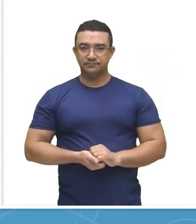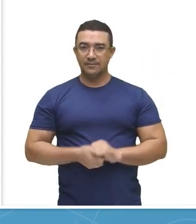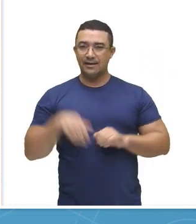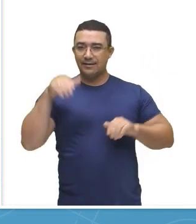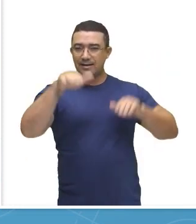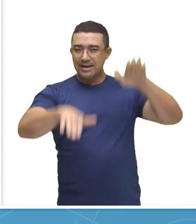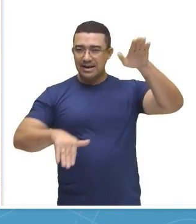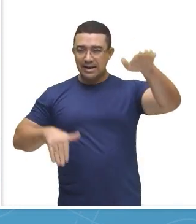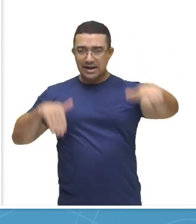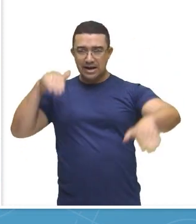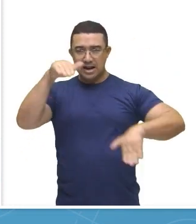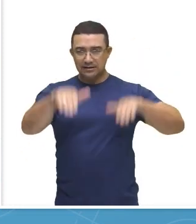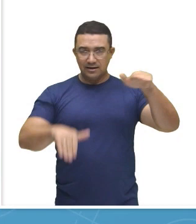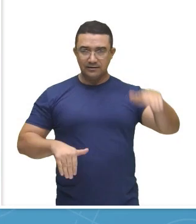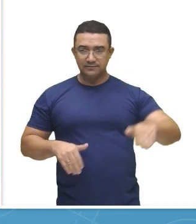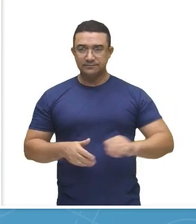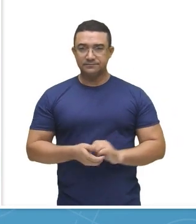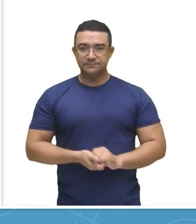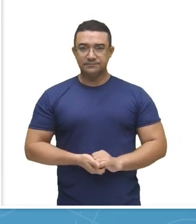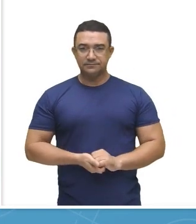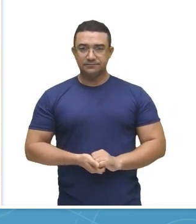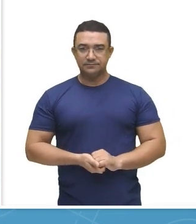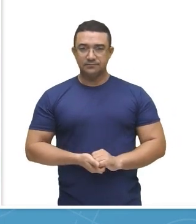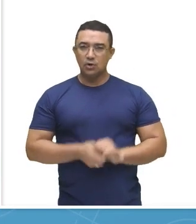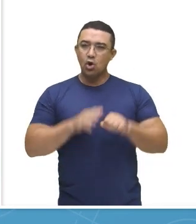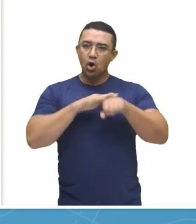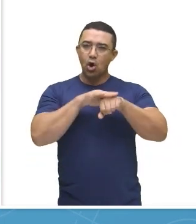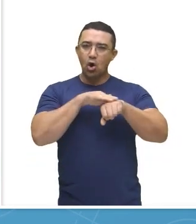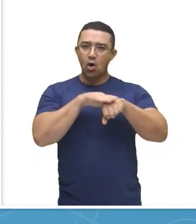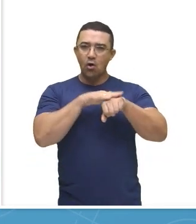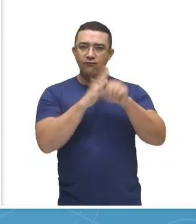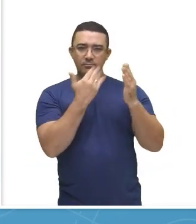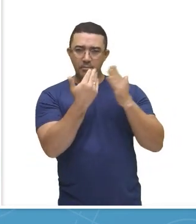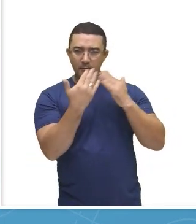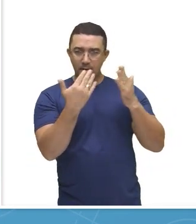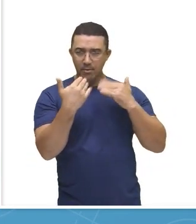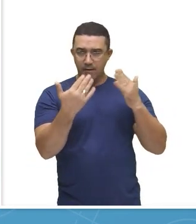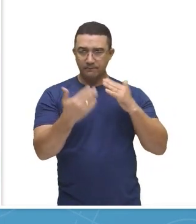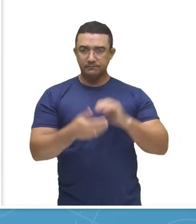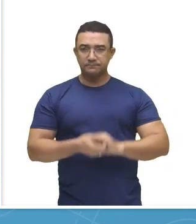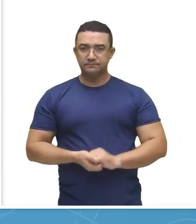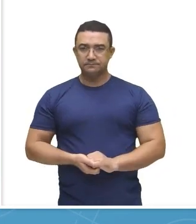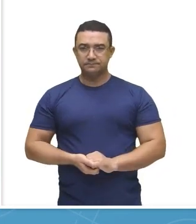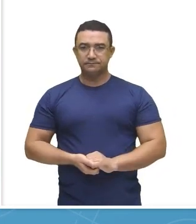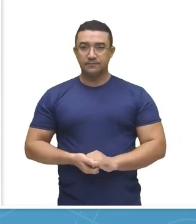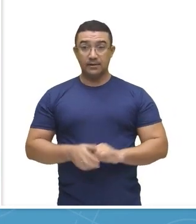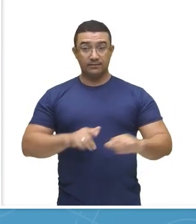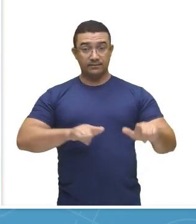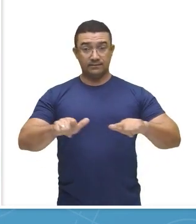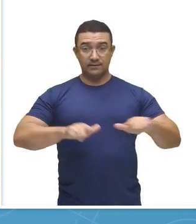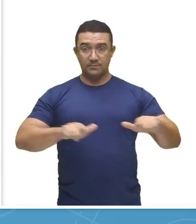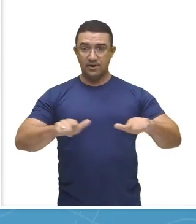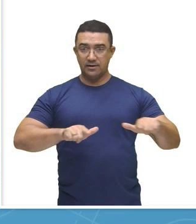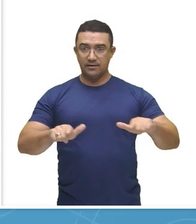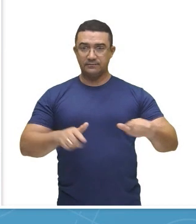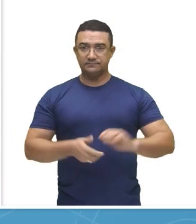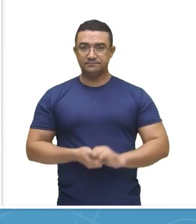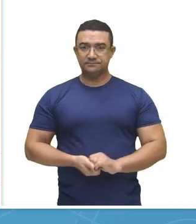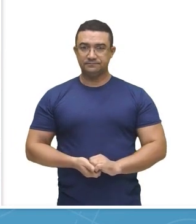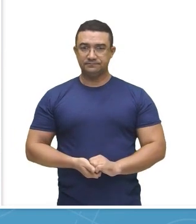Swim, nadar. Talk, conversar. Work,